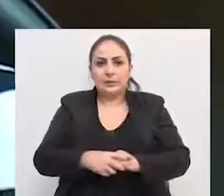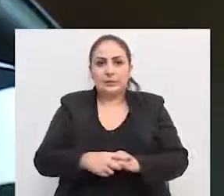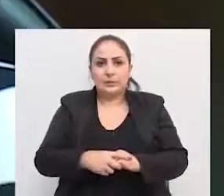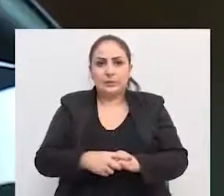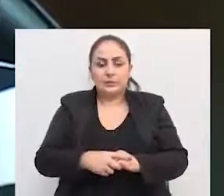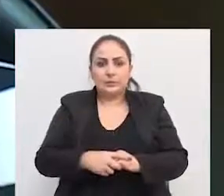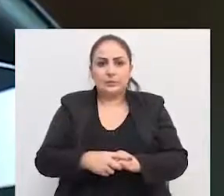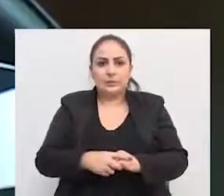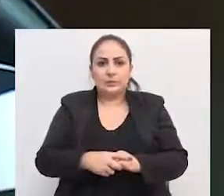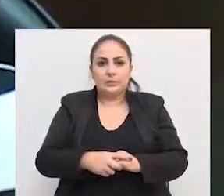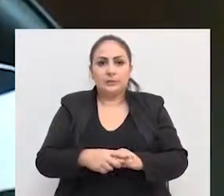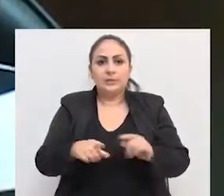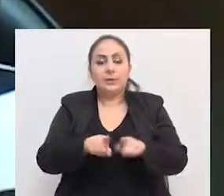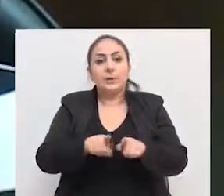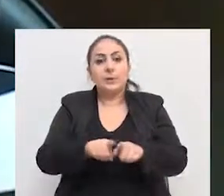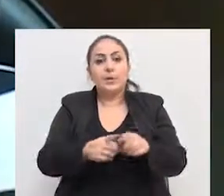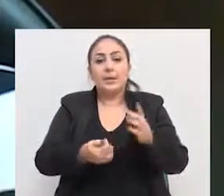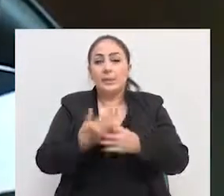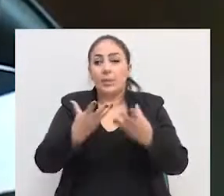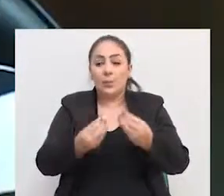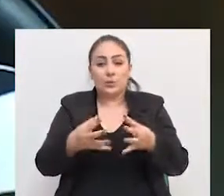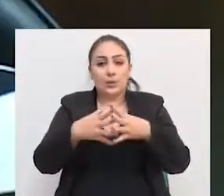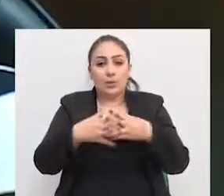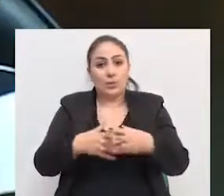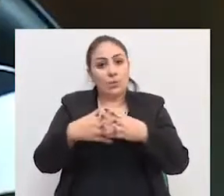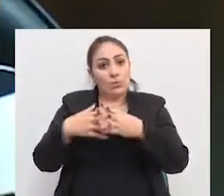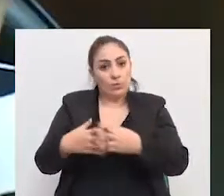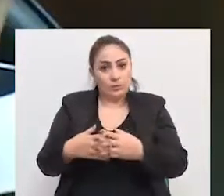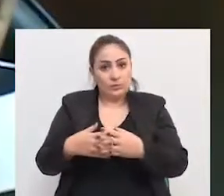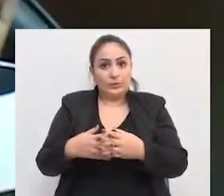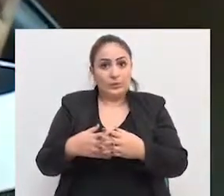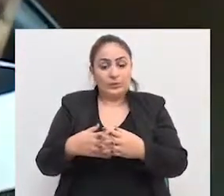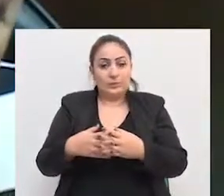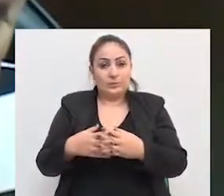né? Gera muita confusão, né?